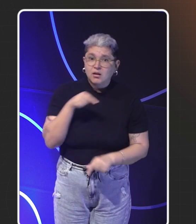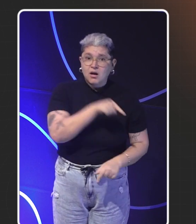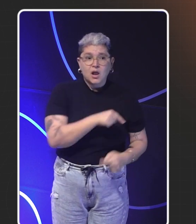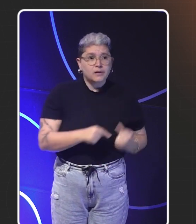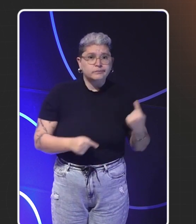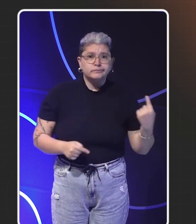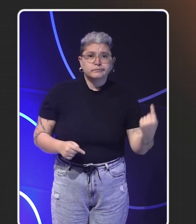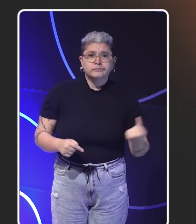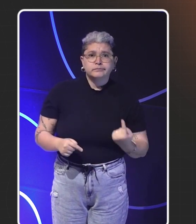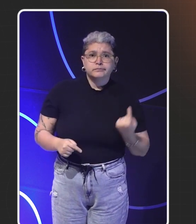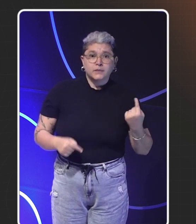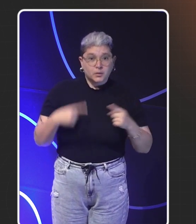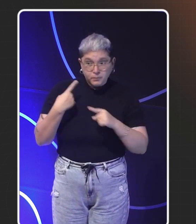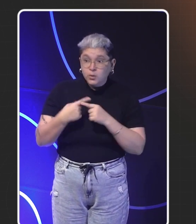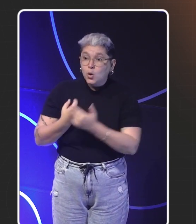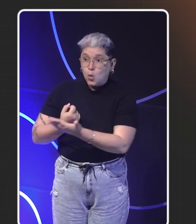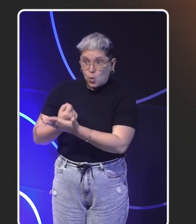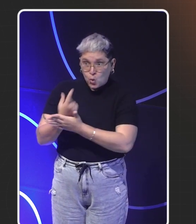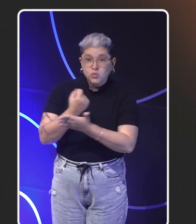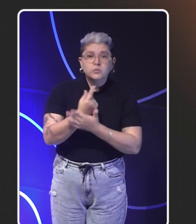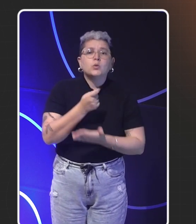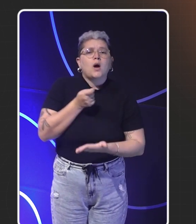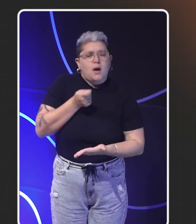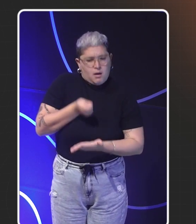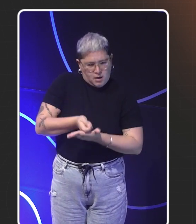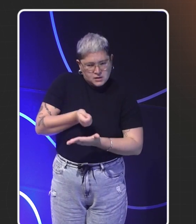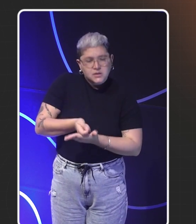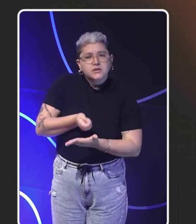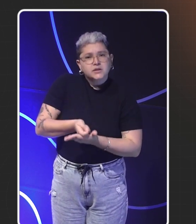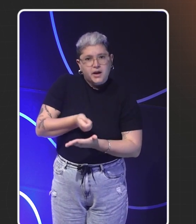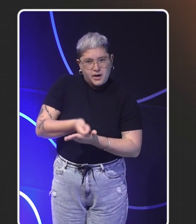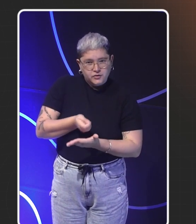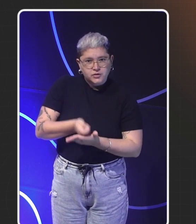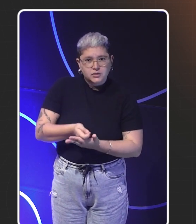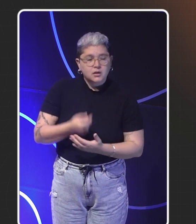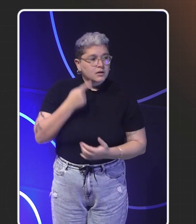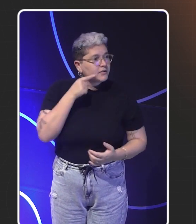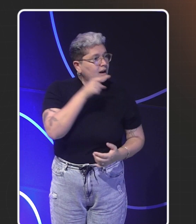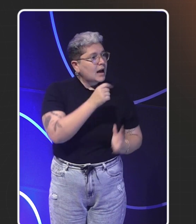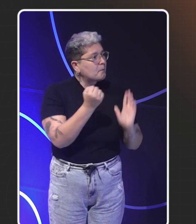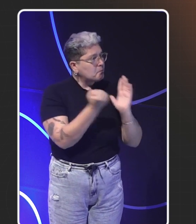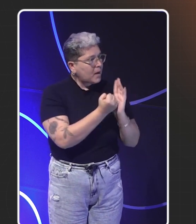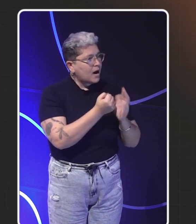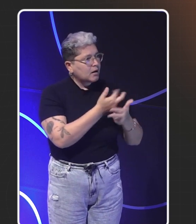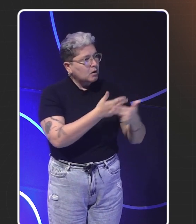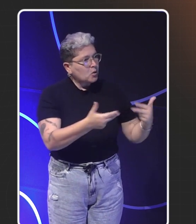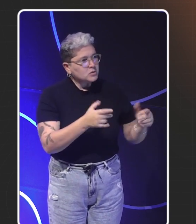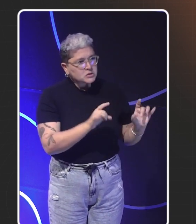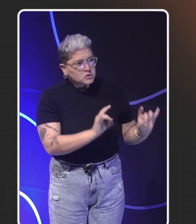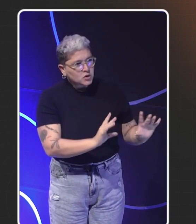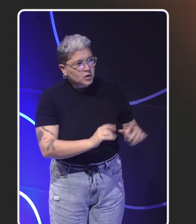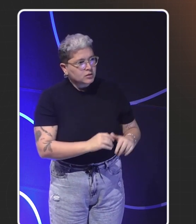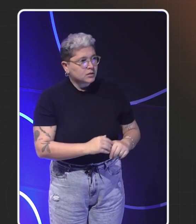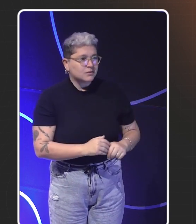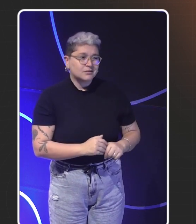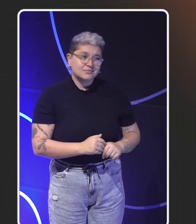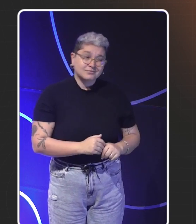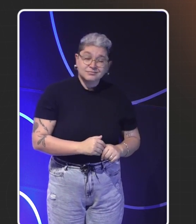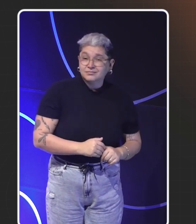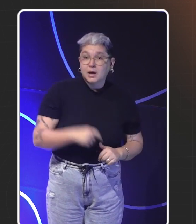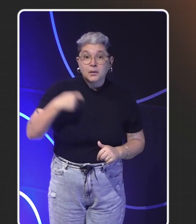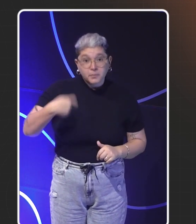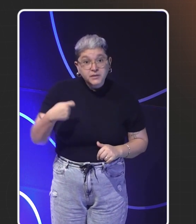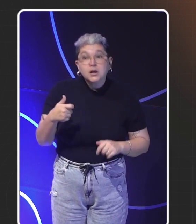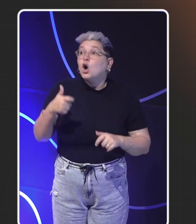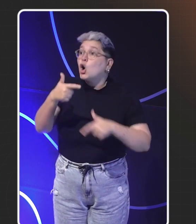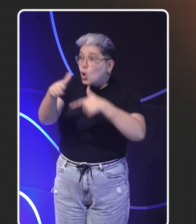o consumidor está mais exigente, não acredita mais só no que a marca fala, né? Então, por isso que, se a marca está falando dela mesma, ela está falando sozinha, ela precisa